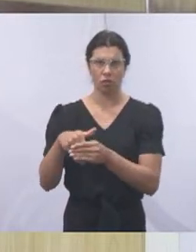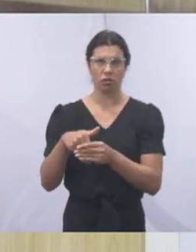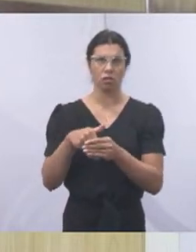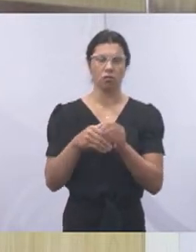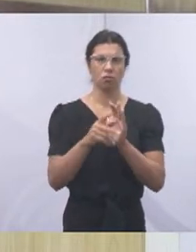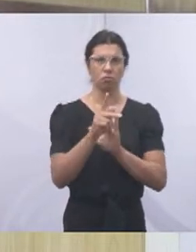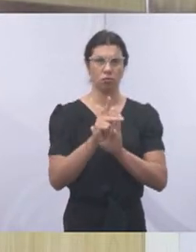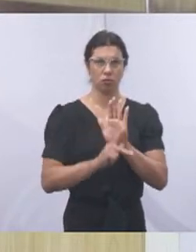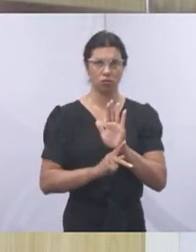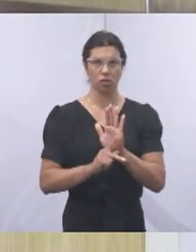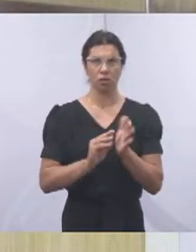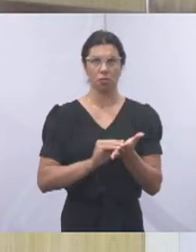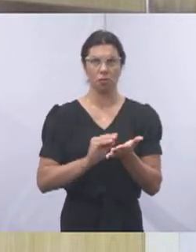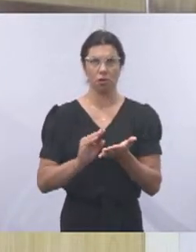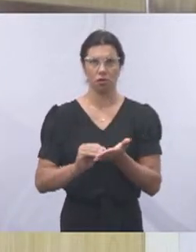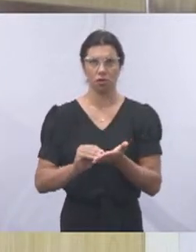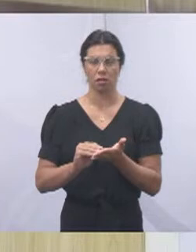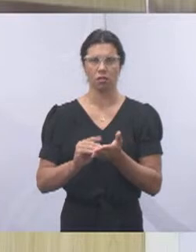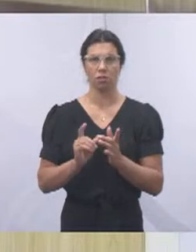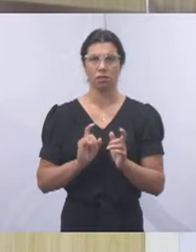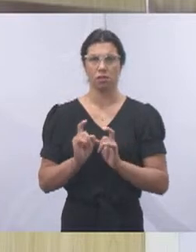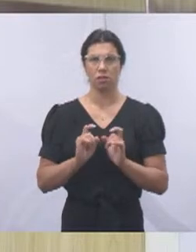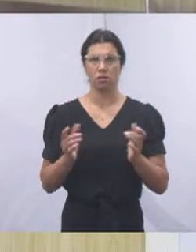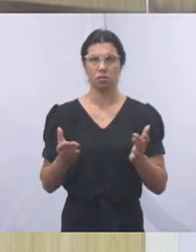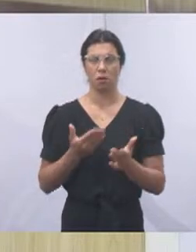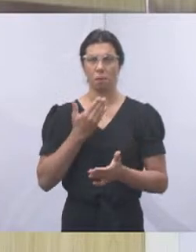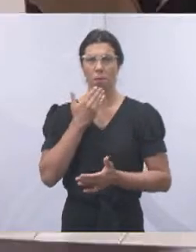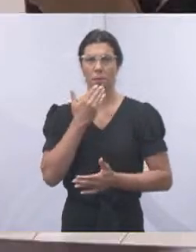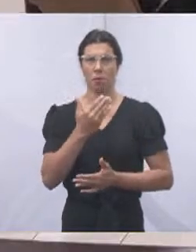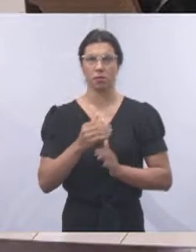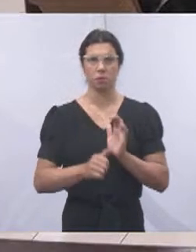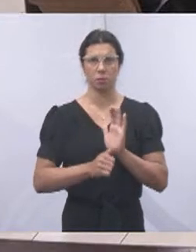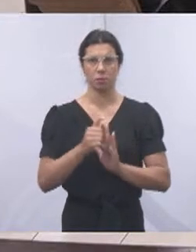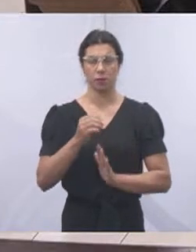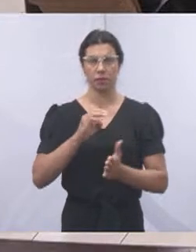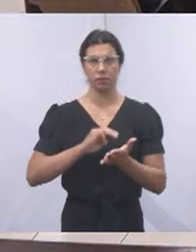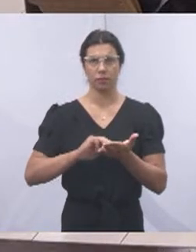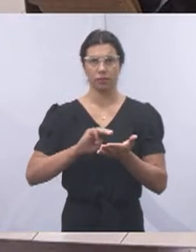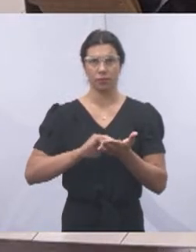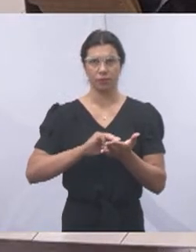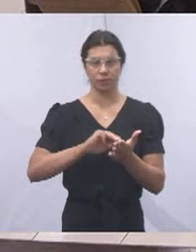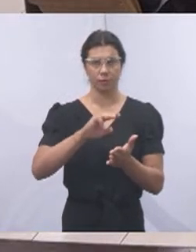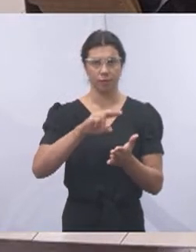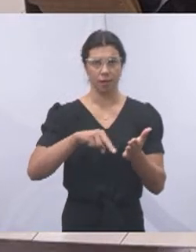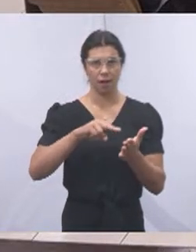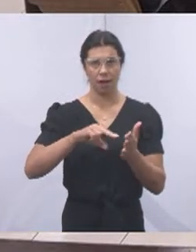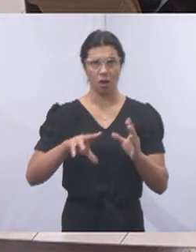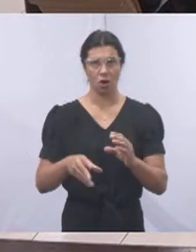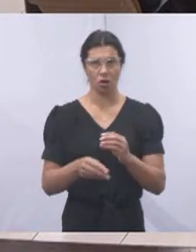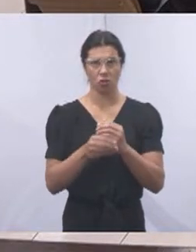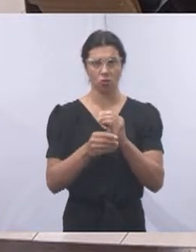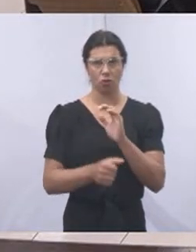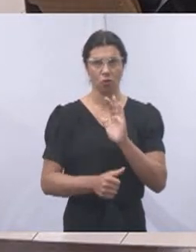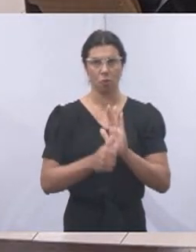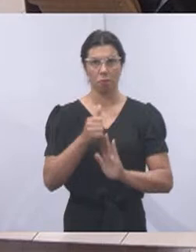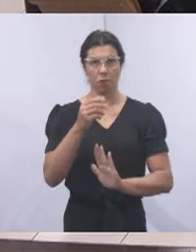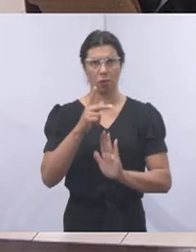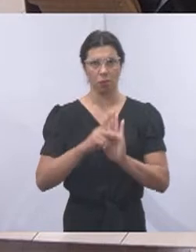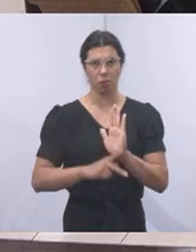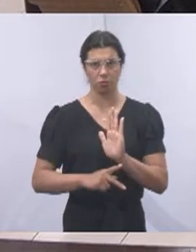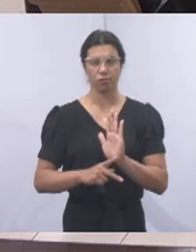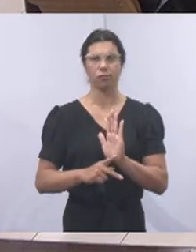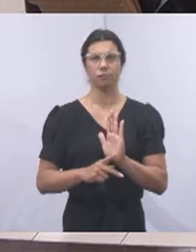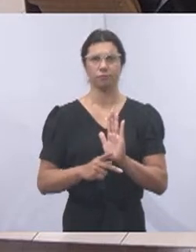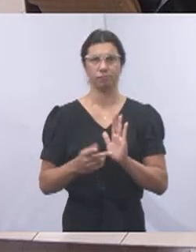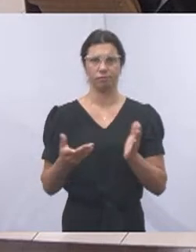projetos pautados na ordem do dia. Solicito à primeira secretária que faça a leitura do resumo do primeiro projeto constante da ordem